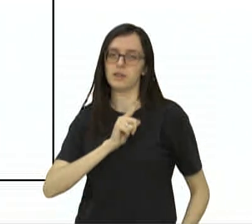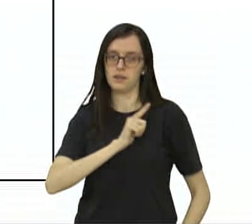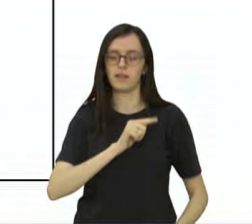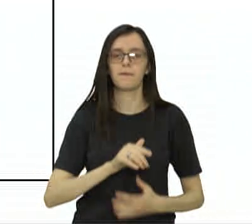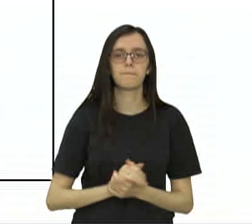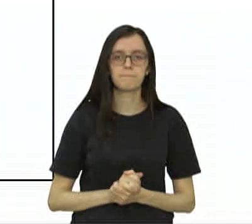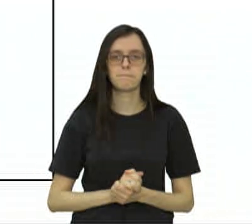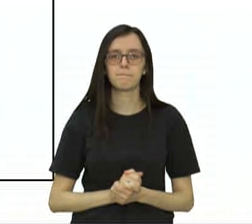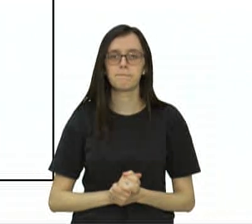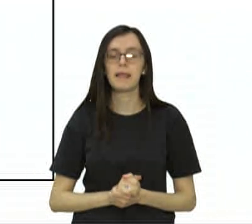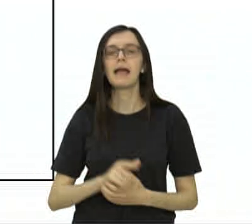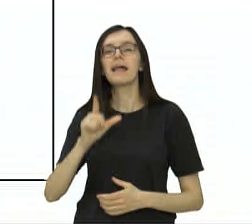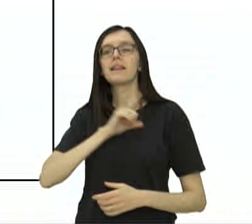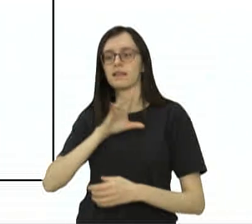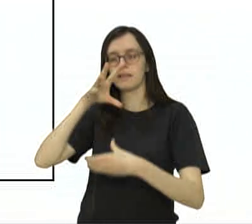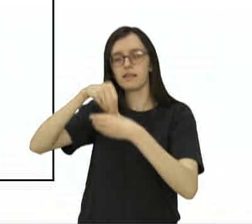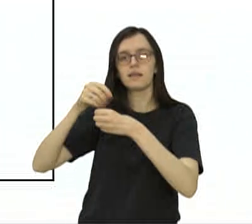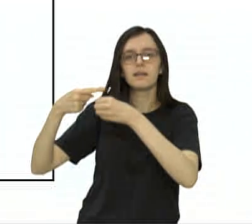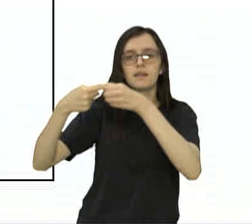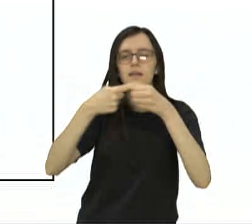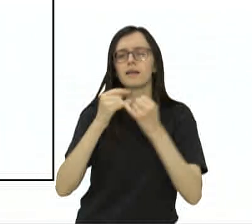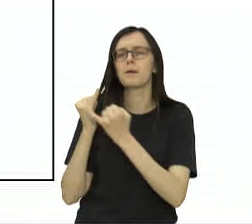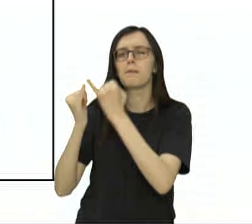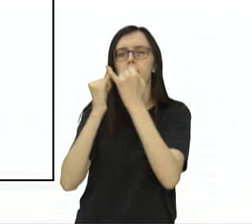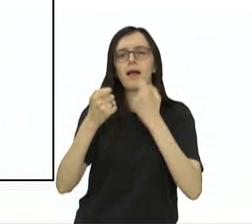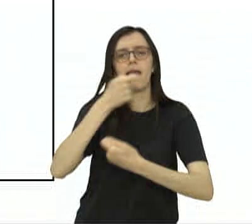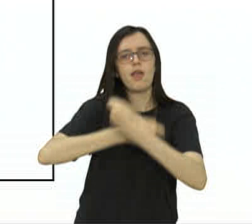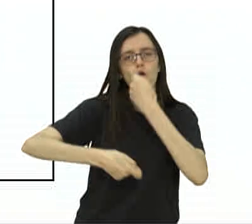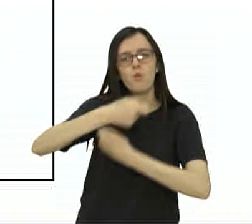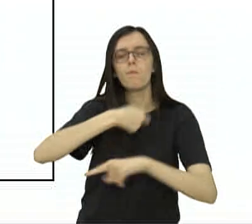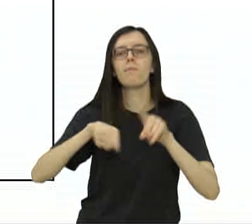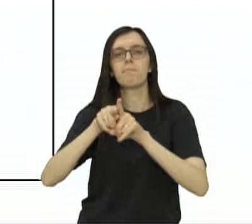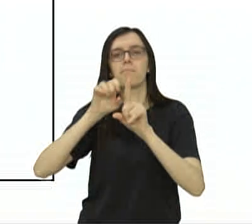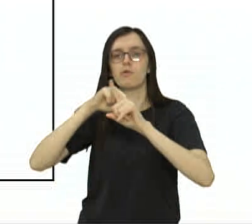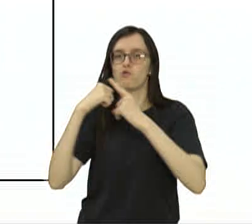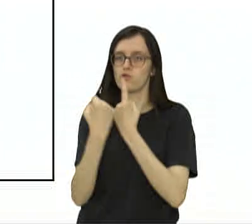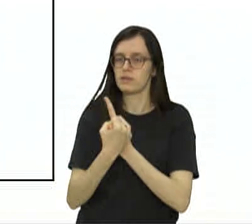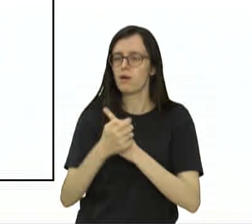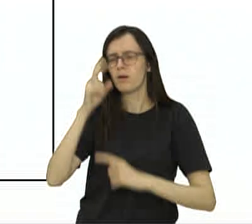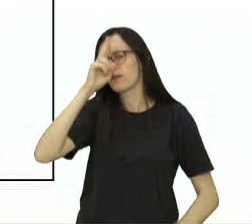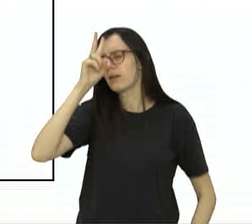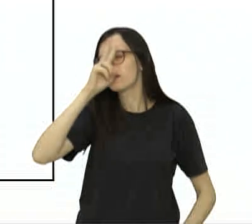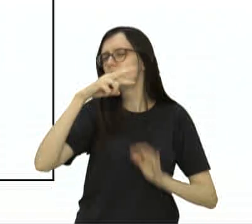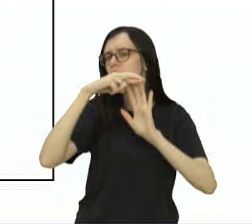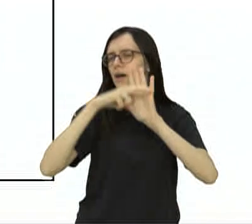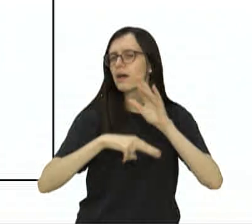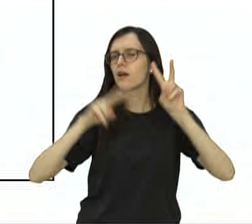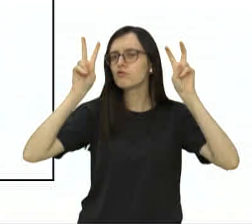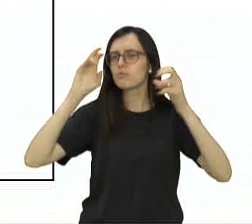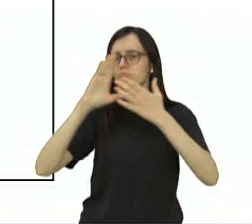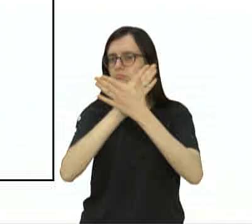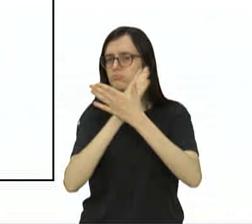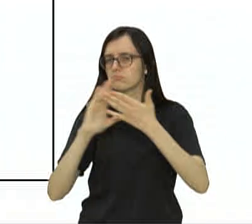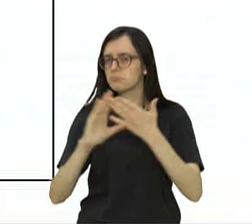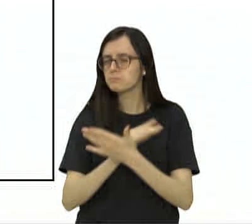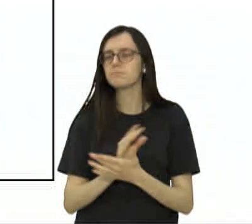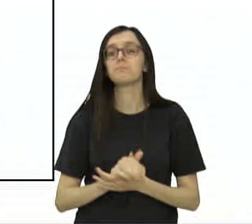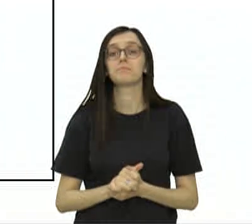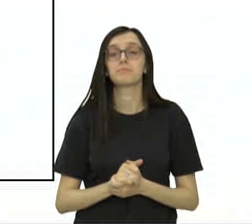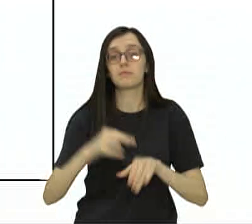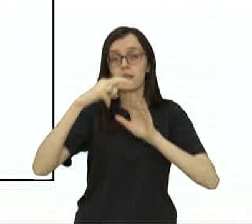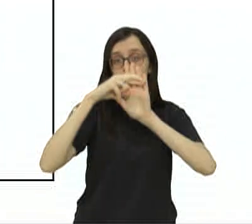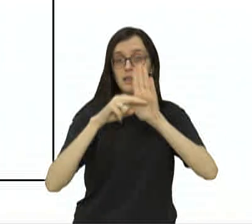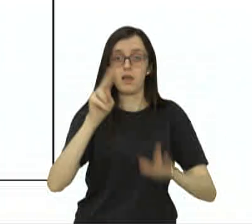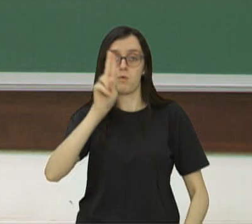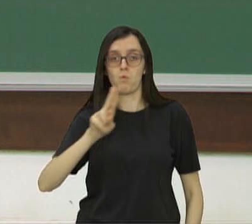com similaridades econômicas e sociais. Lembra que eu falei dos critérios para a divisão? Então, os critérios utilizados aqui